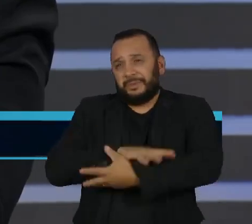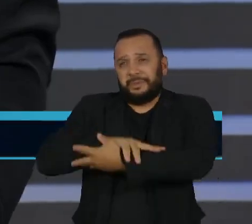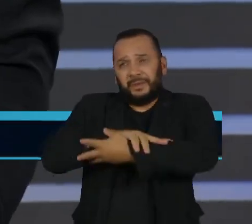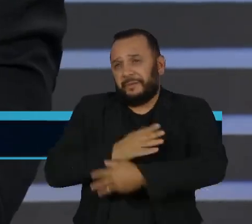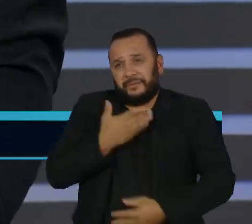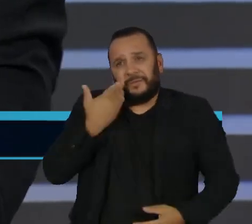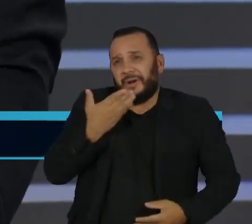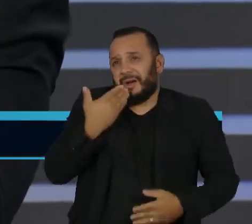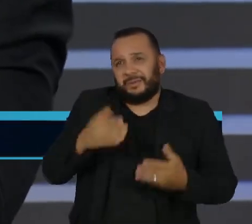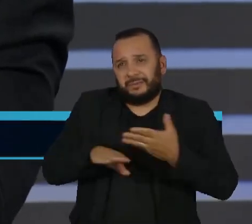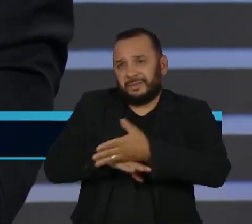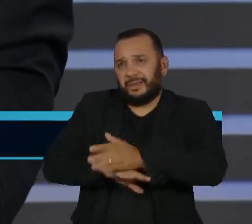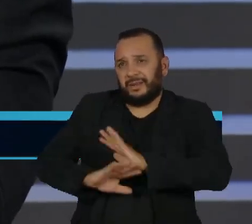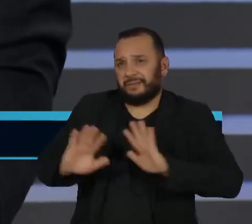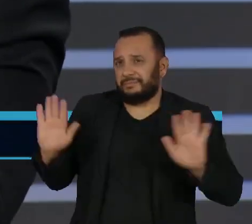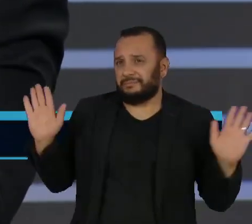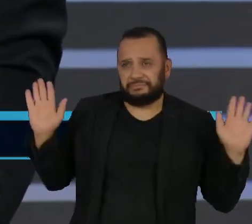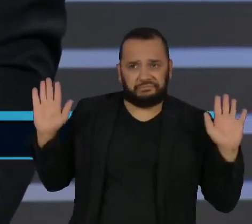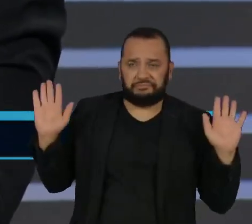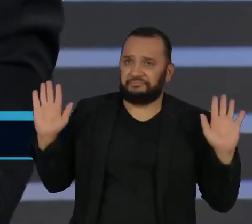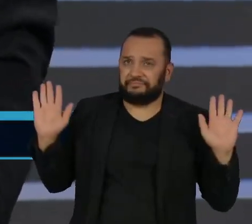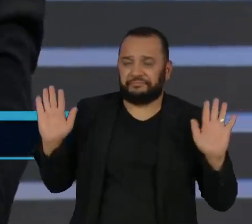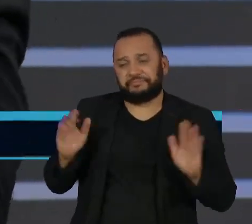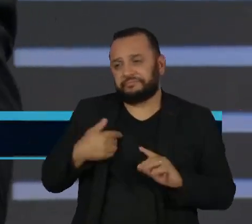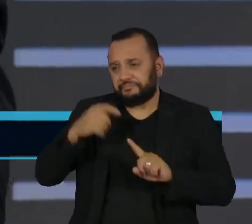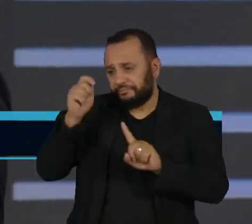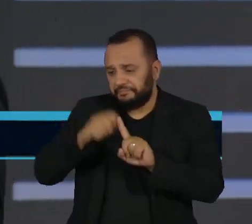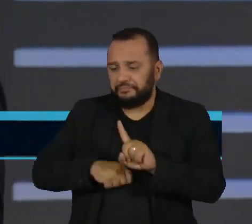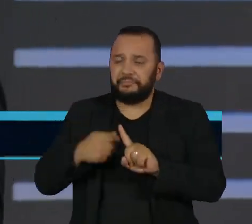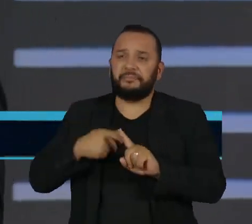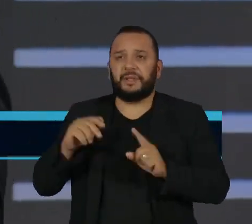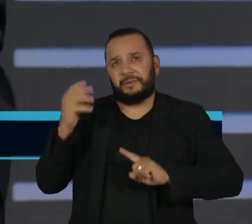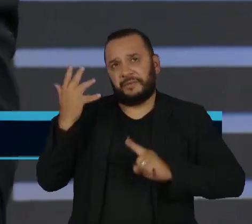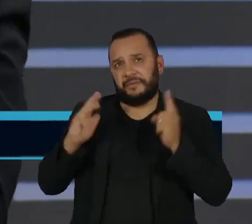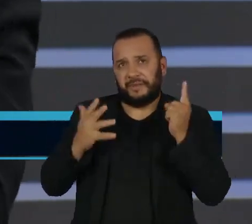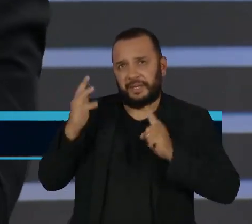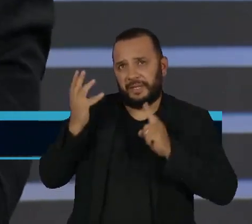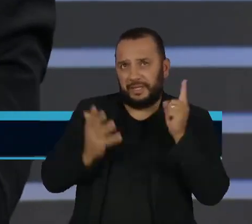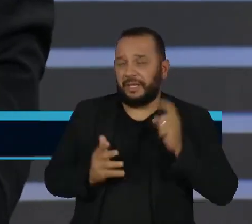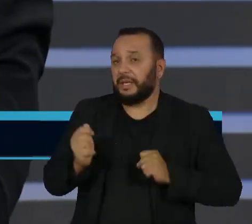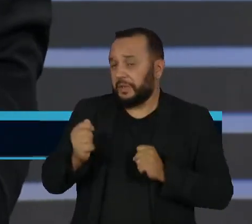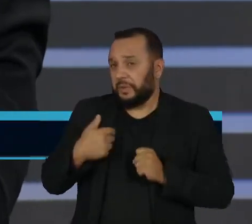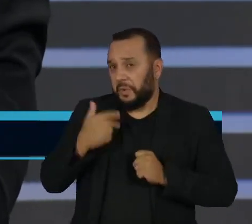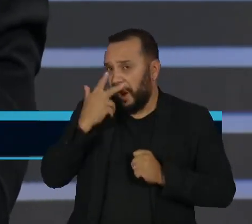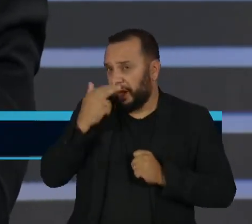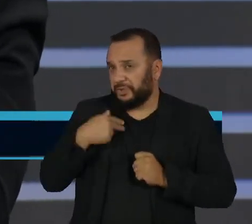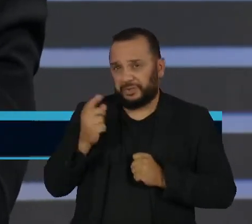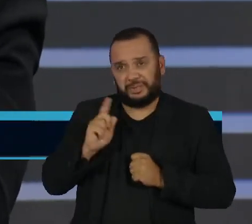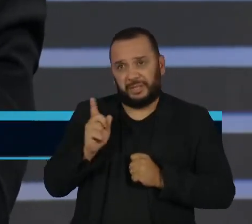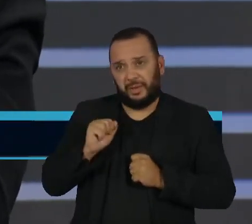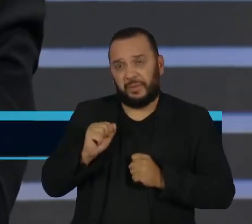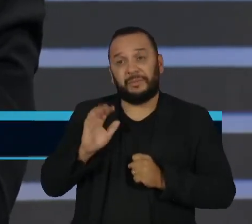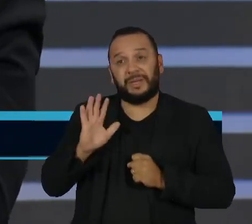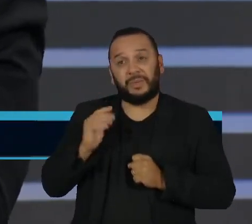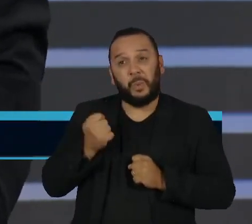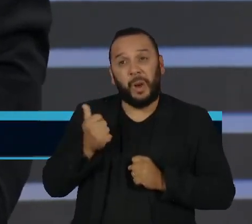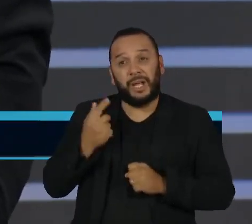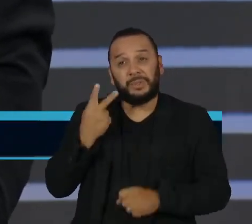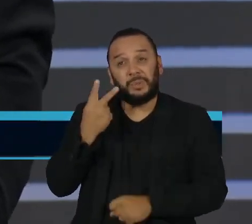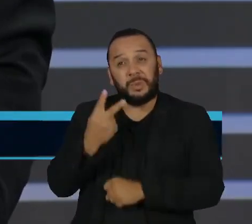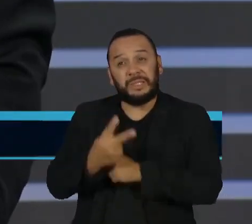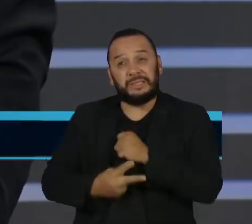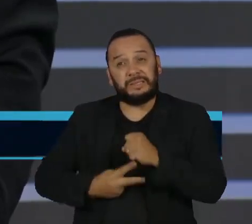mais rejeitável. Nós vamos ter agora em fevereiro, espero que não, mas teremos 2 anos dessa guerra,